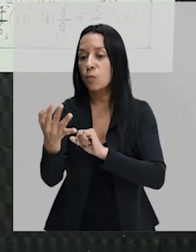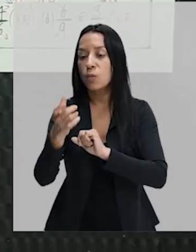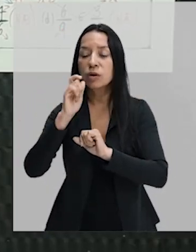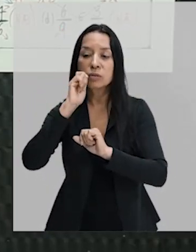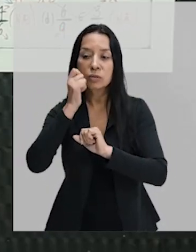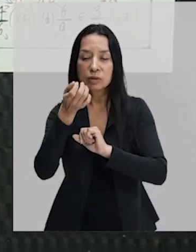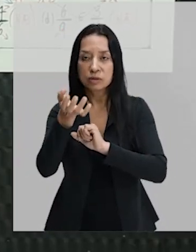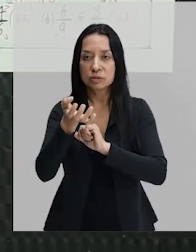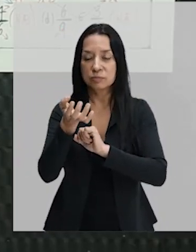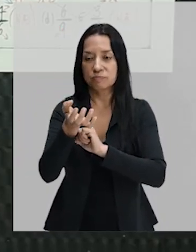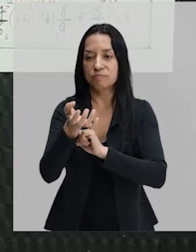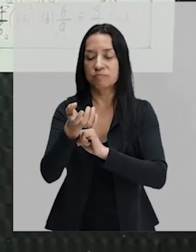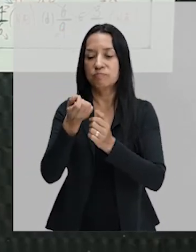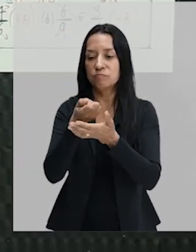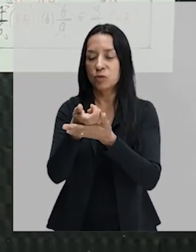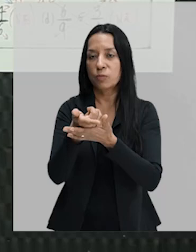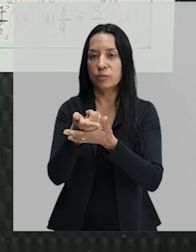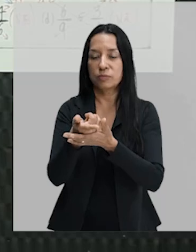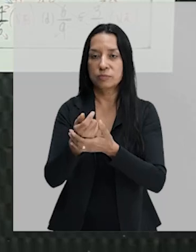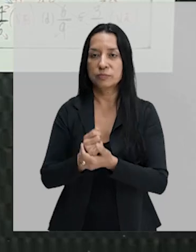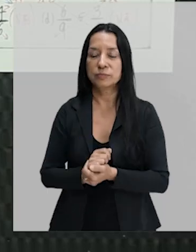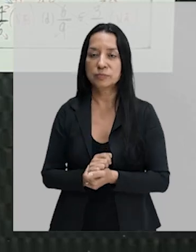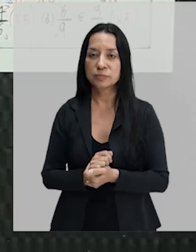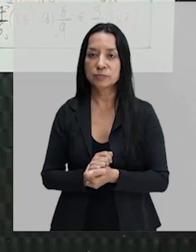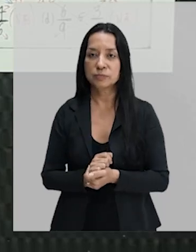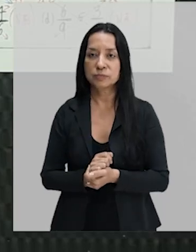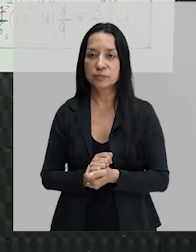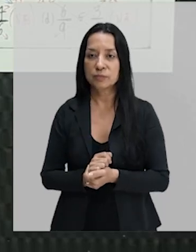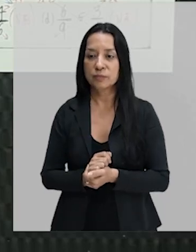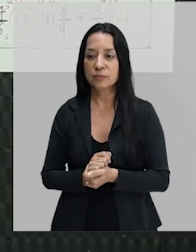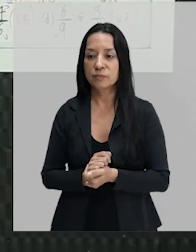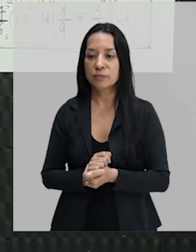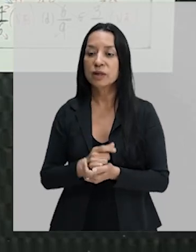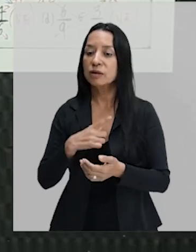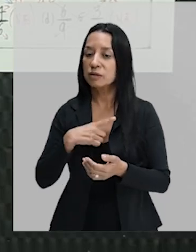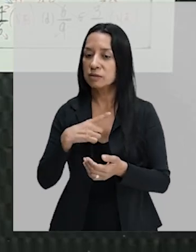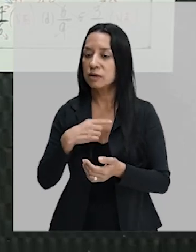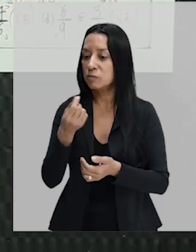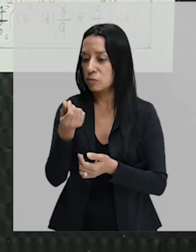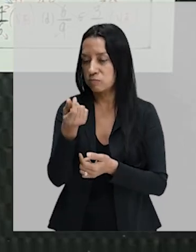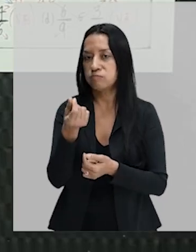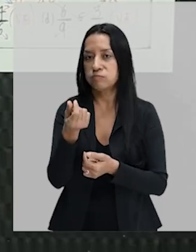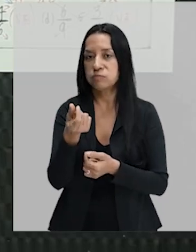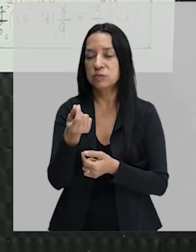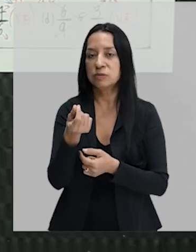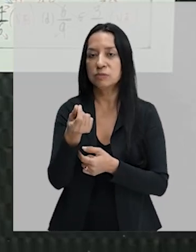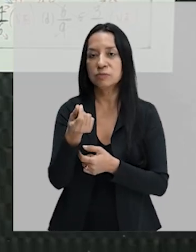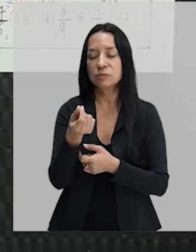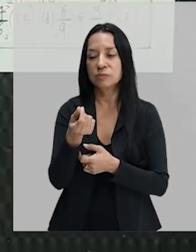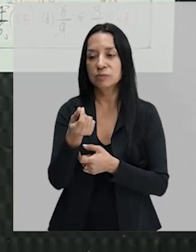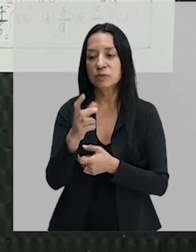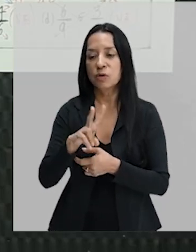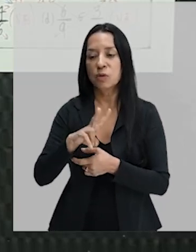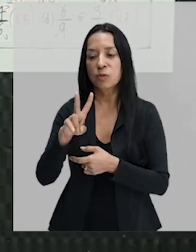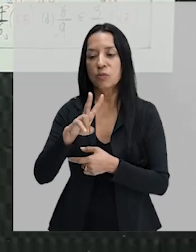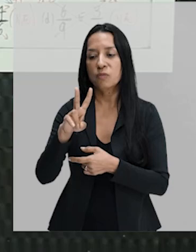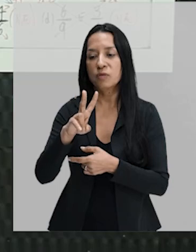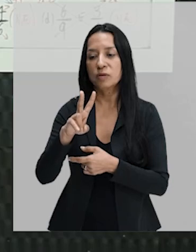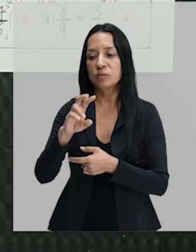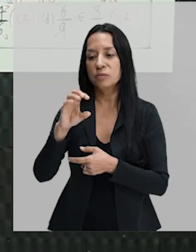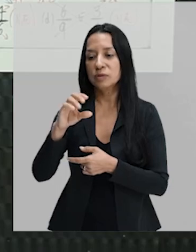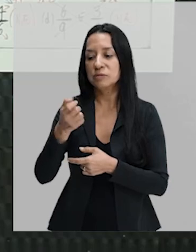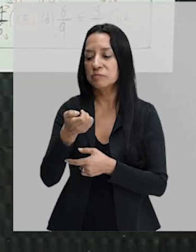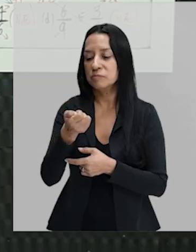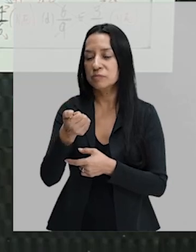quer, aqui a quantidade de pães, e aqui ele coloca o preço, né? Vou colocar esse valor aqui em centavos, tá